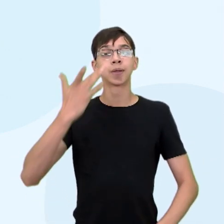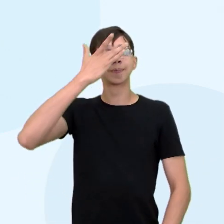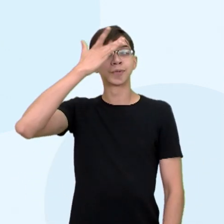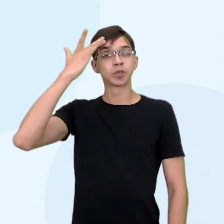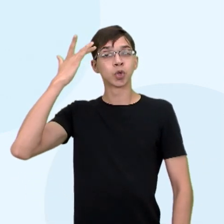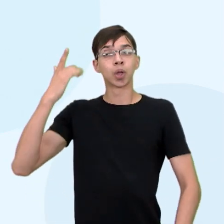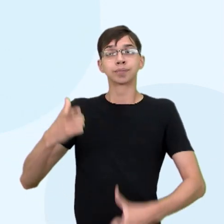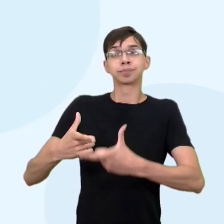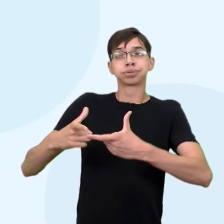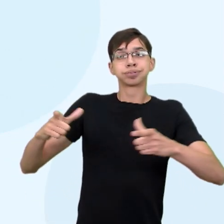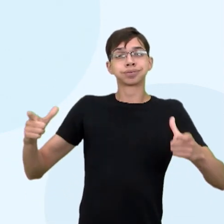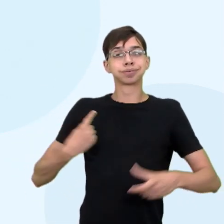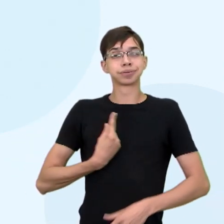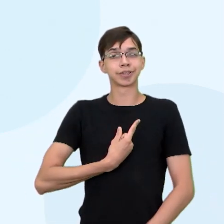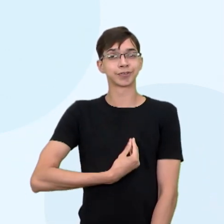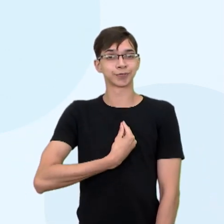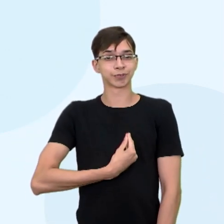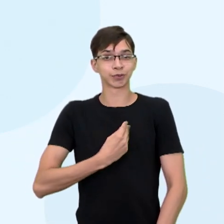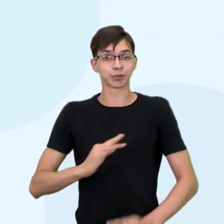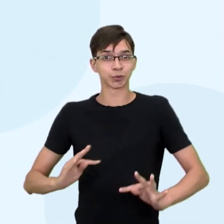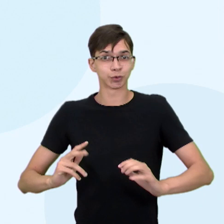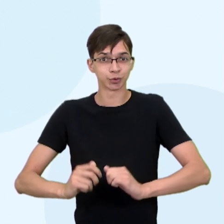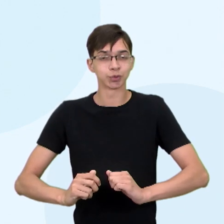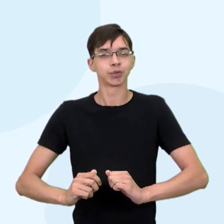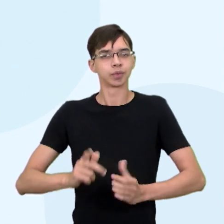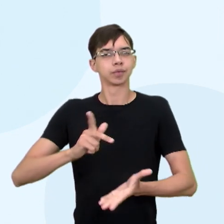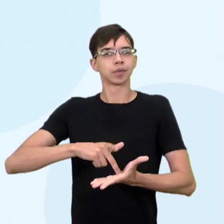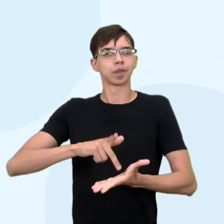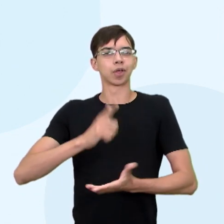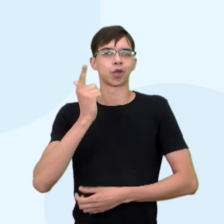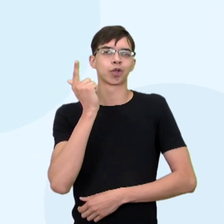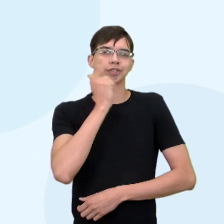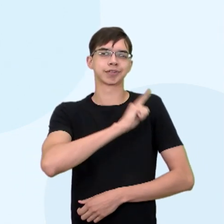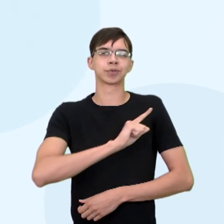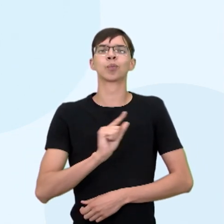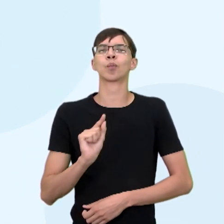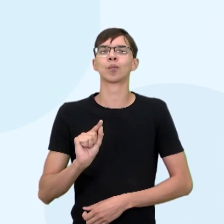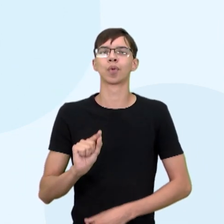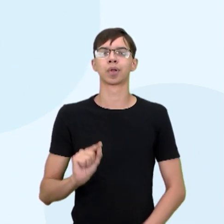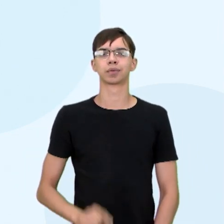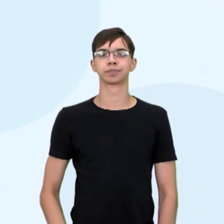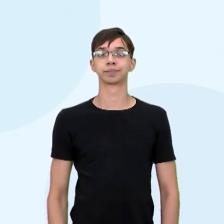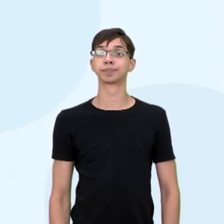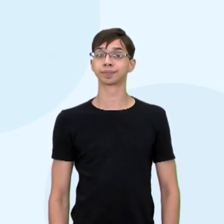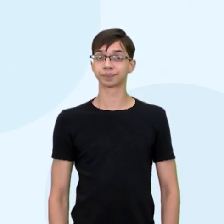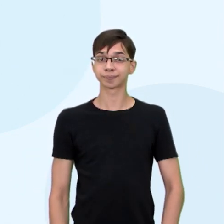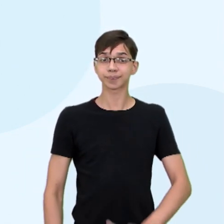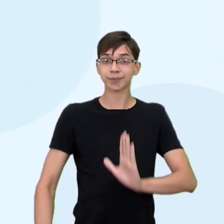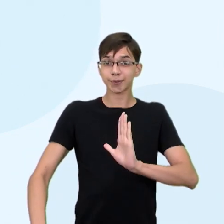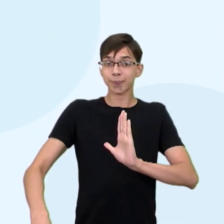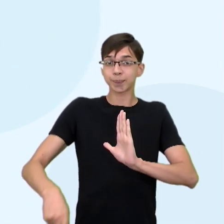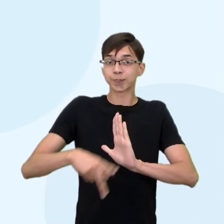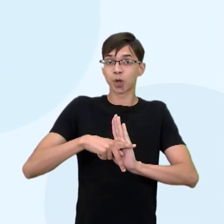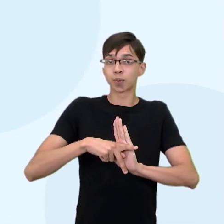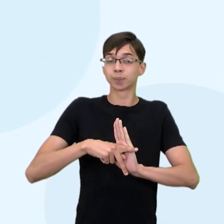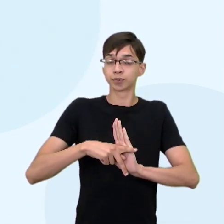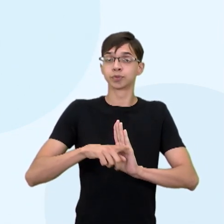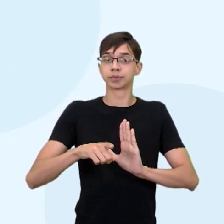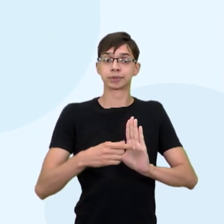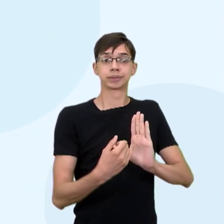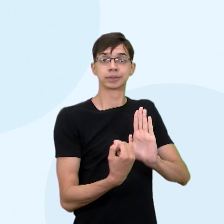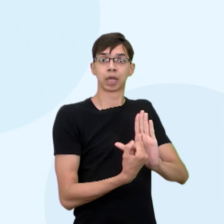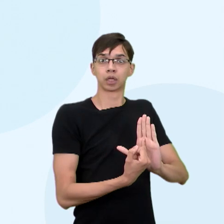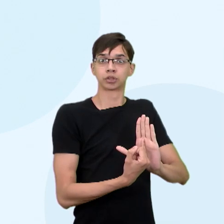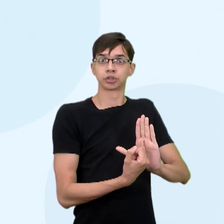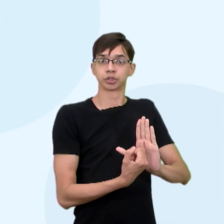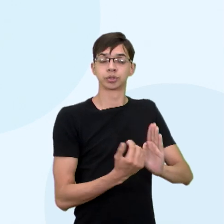isso que a gente vive, ajuda na construção, na verdade. Ajuda não, né? Faz parte, constrói a sua identidade.